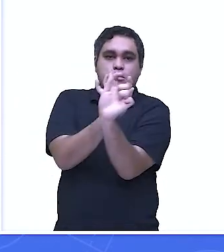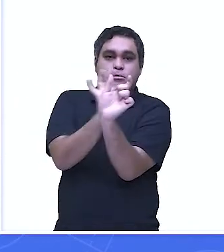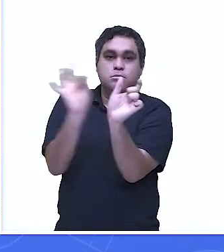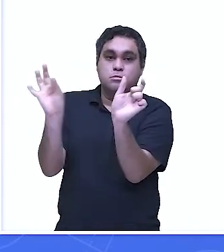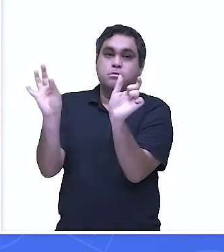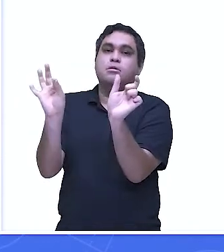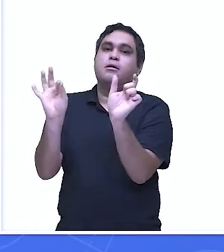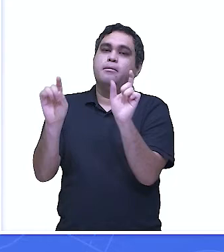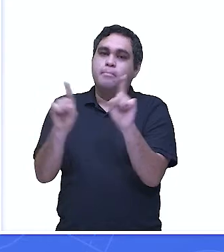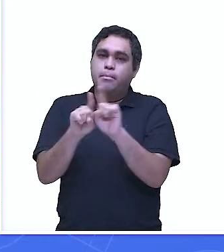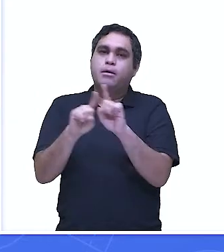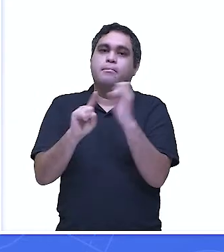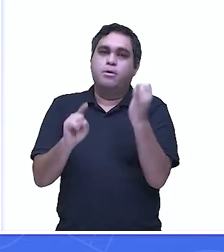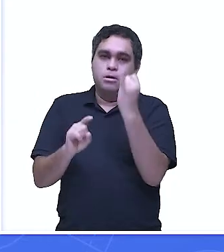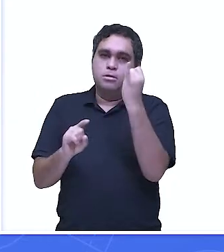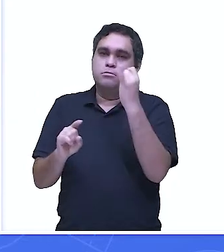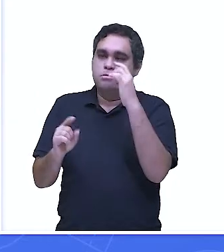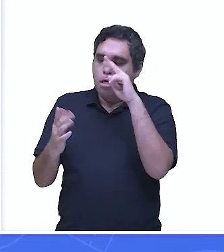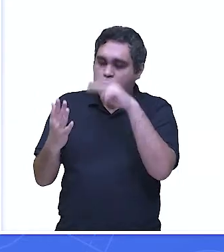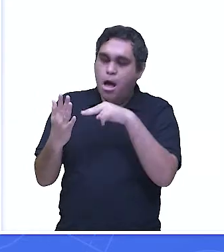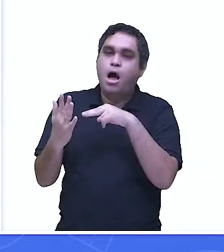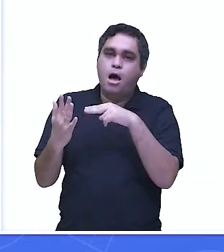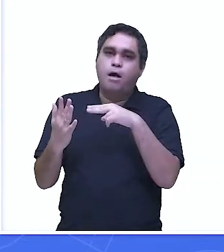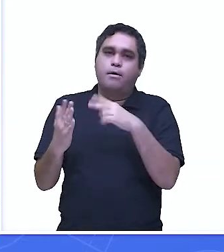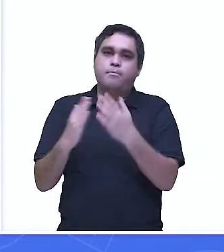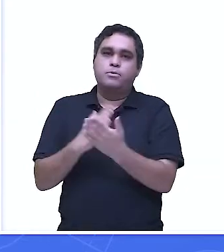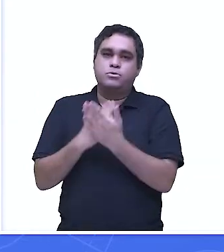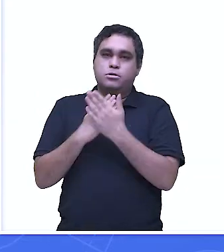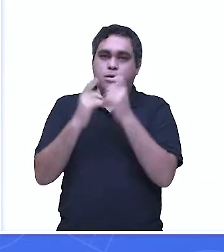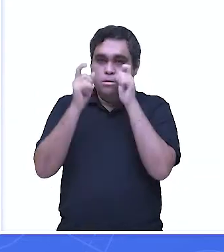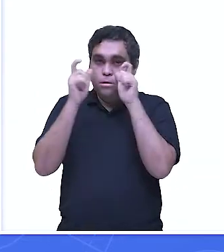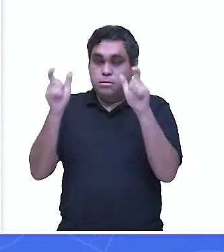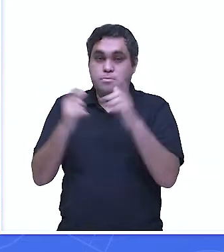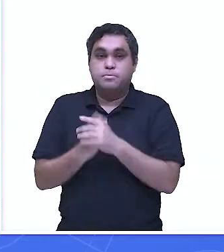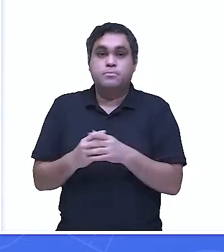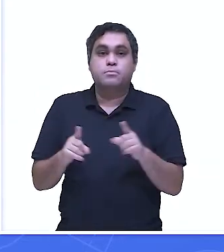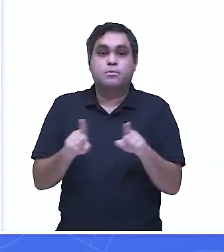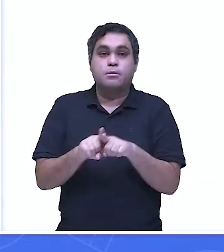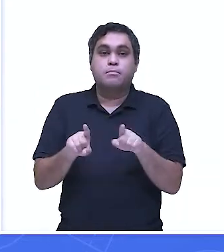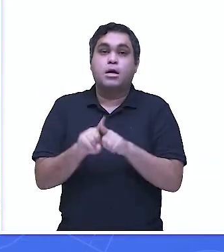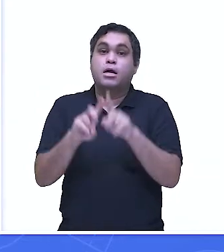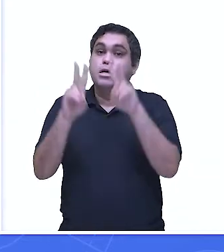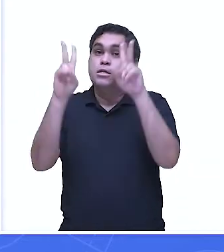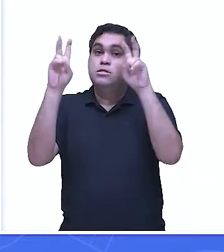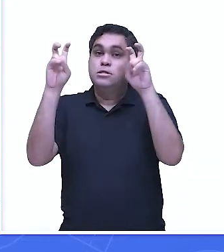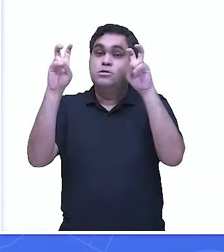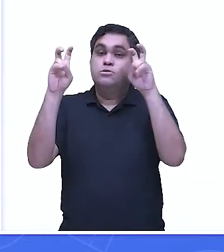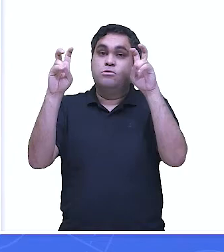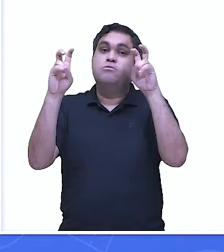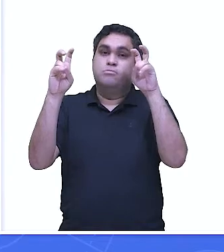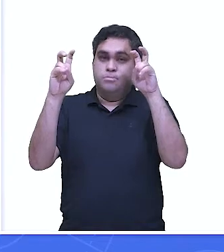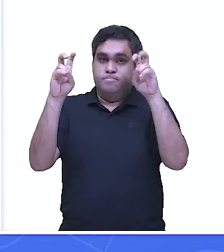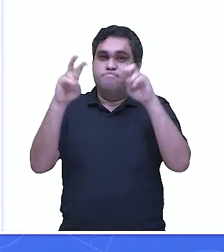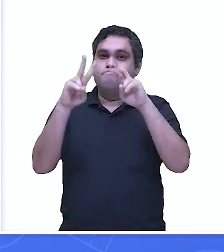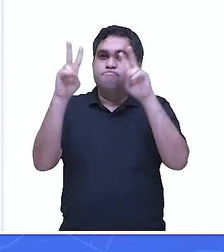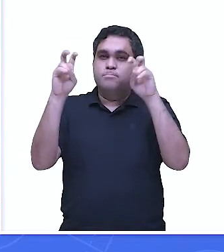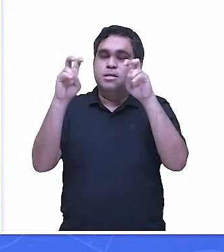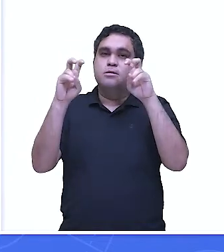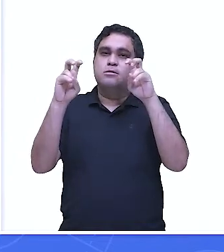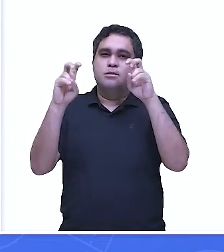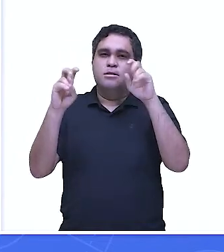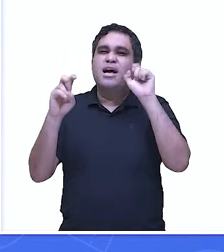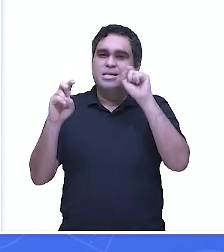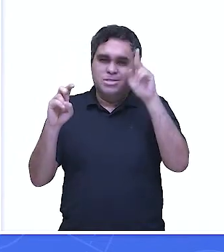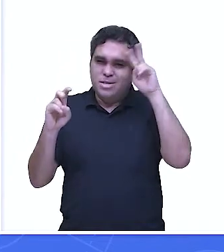e subtítulo. Vocês viram que quando eu mostrei o texto para vocês, a primeira coisa que eu fiz foi ler o título, né?